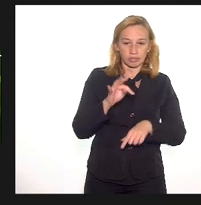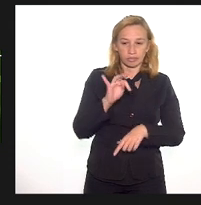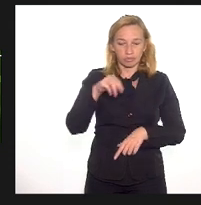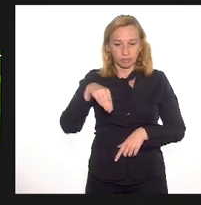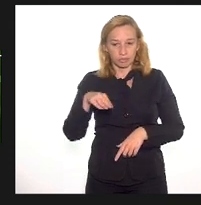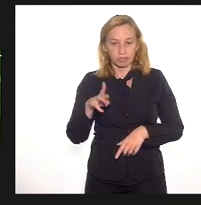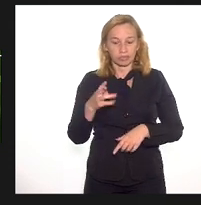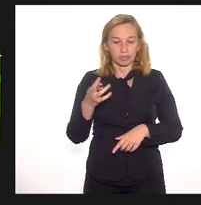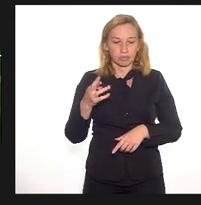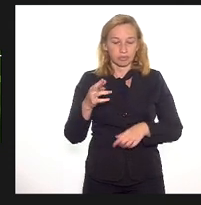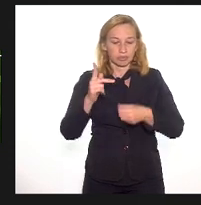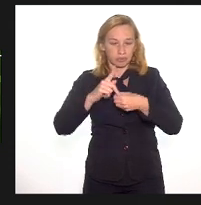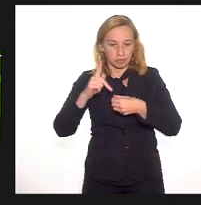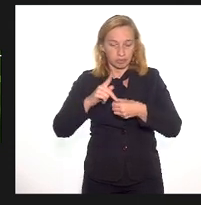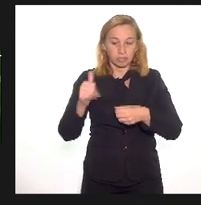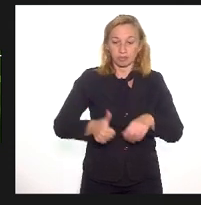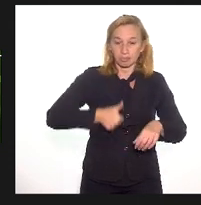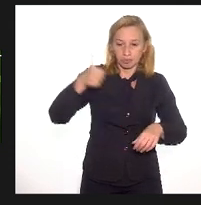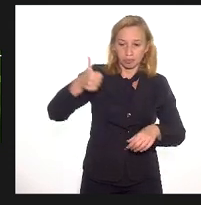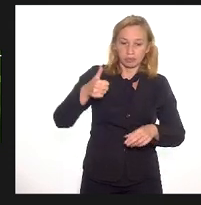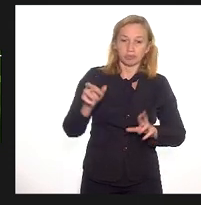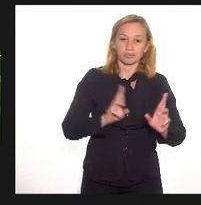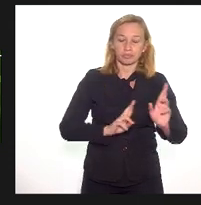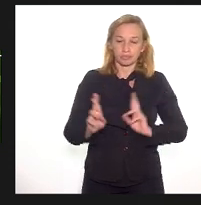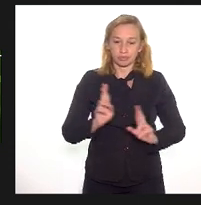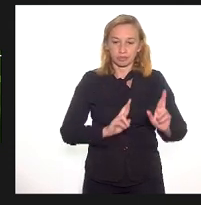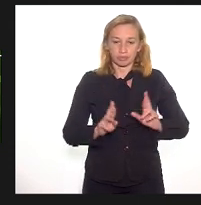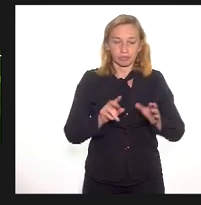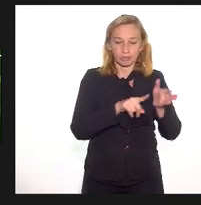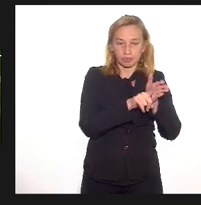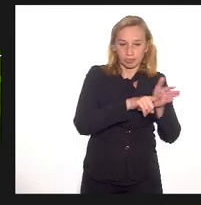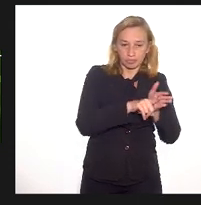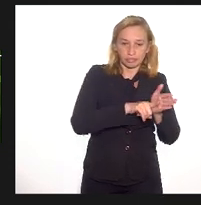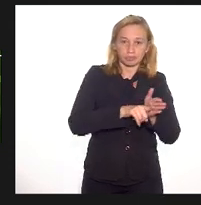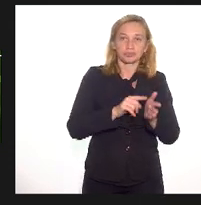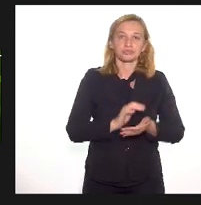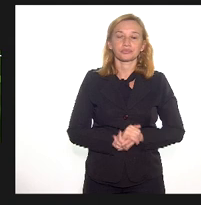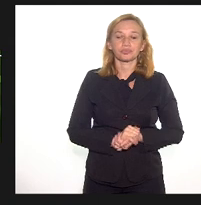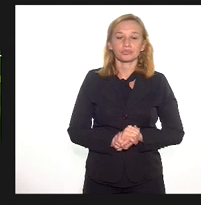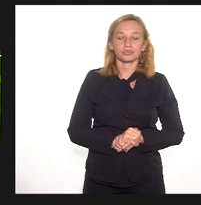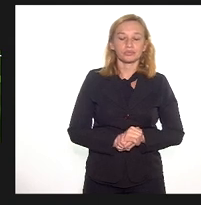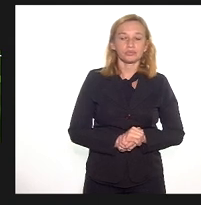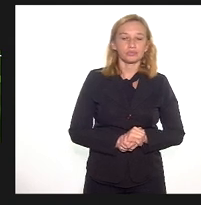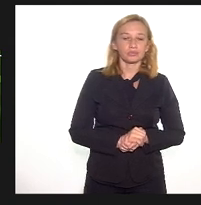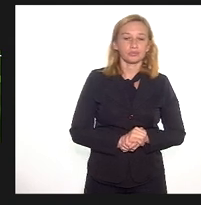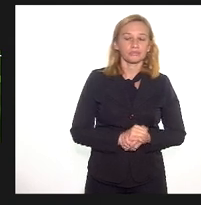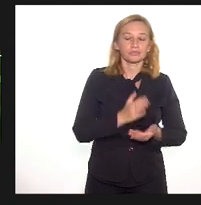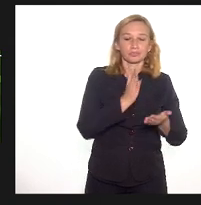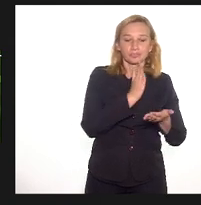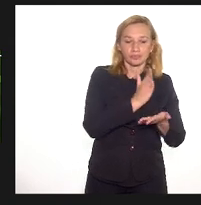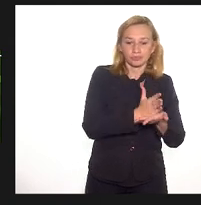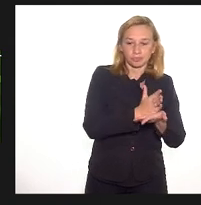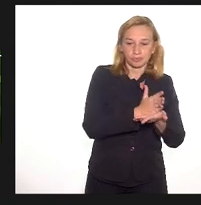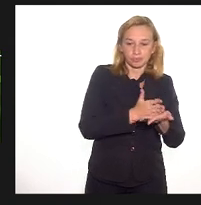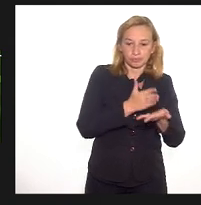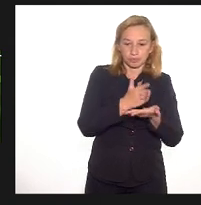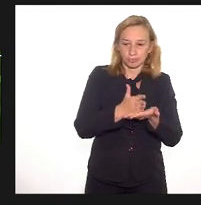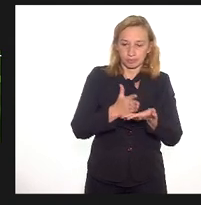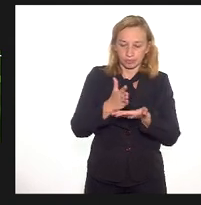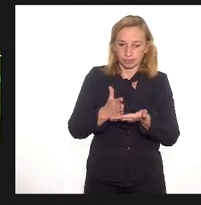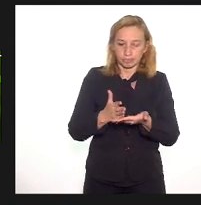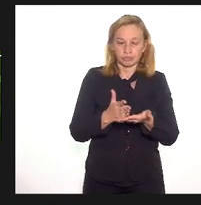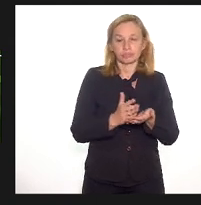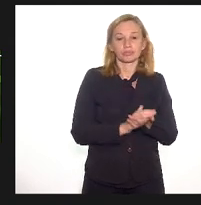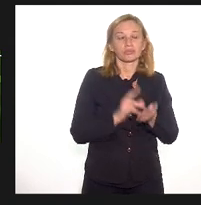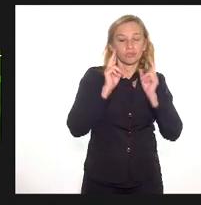olhando para a melhoria do relacionamento da fiscalização em parte a parte, é o arquivo com visão única,